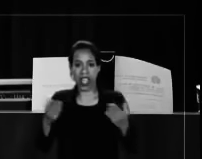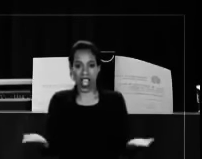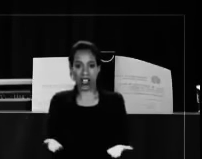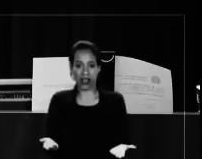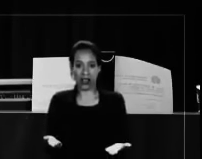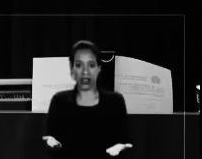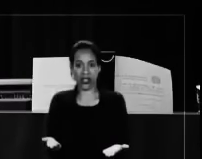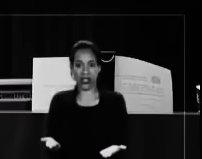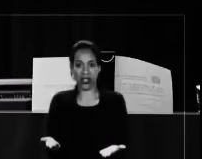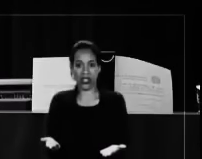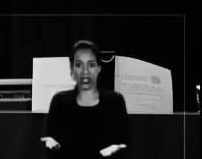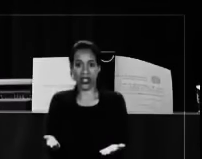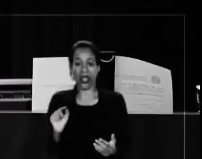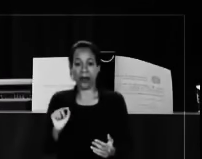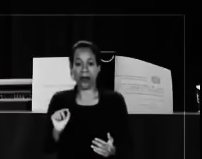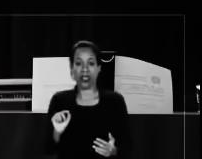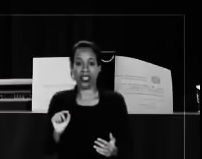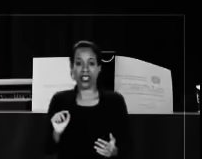gente.